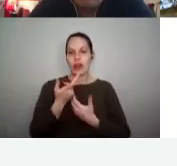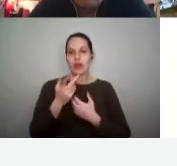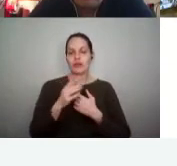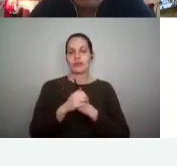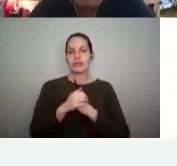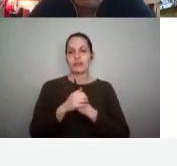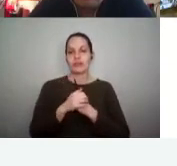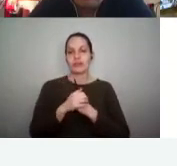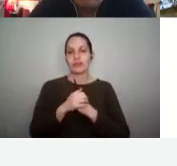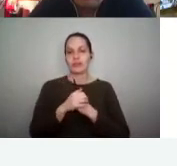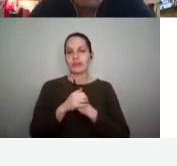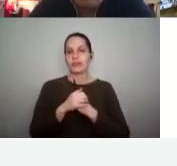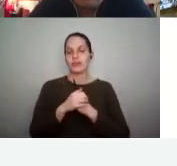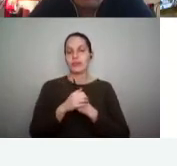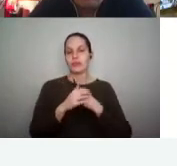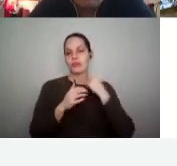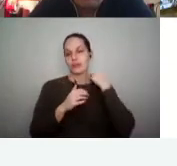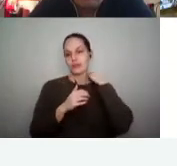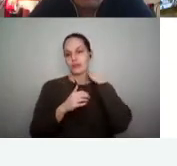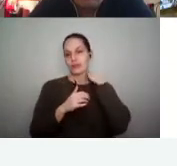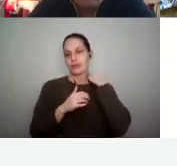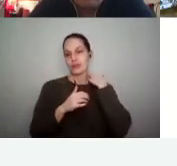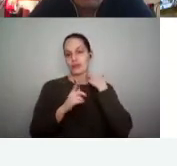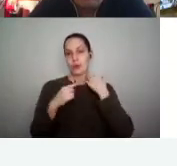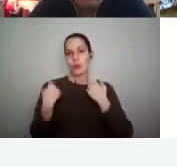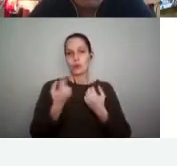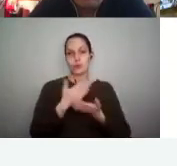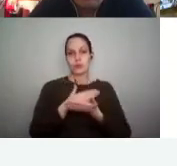um, nós vamos nos dando conta que